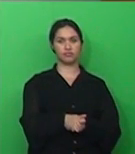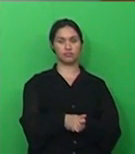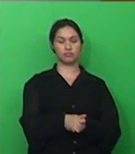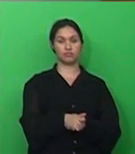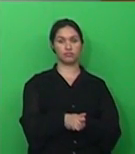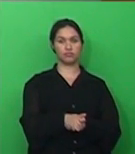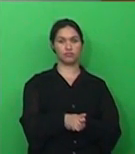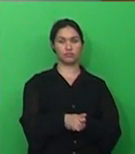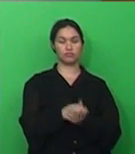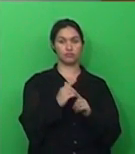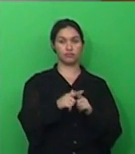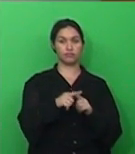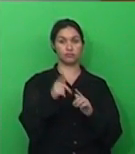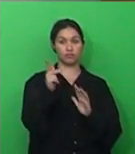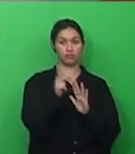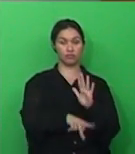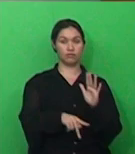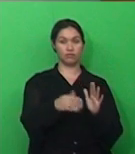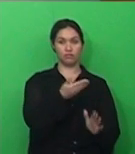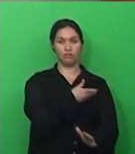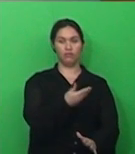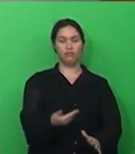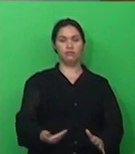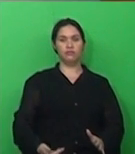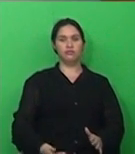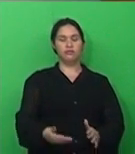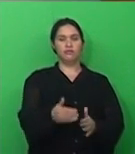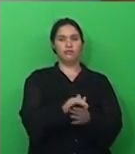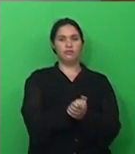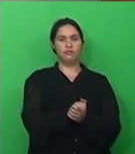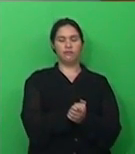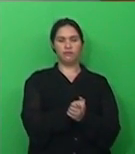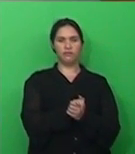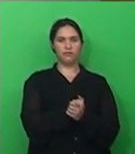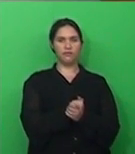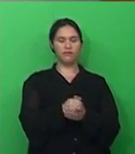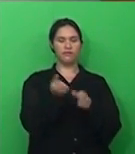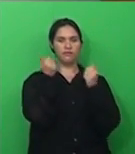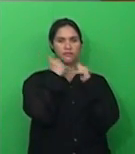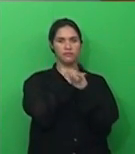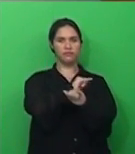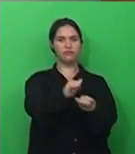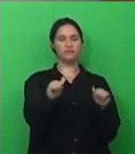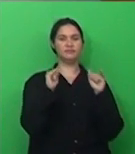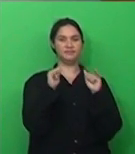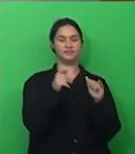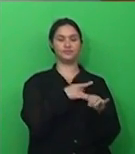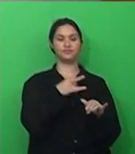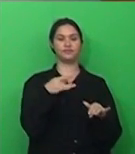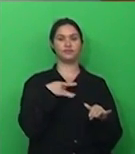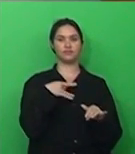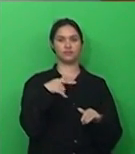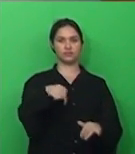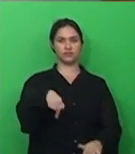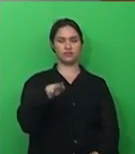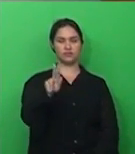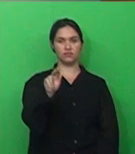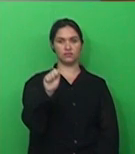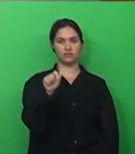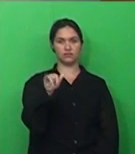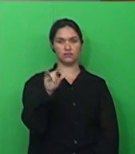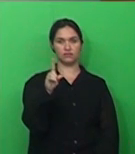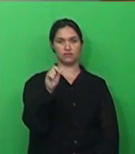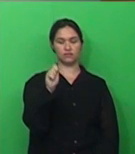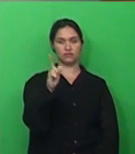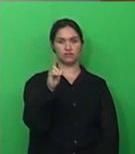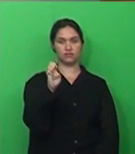próprio governo ele prega uma saúde de qualidade, ele deveria também apostar